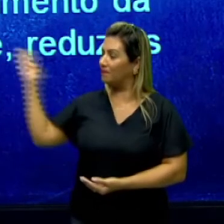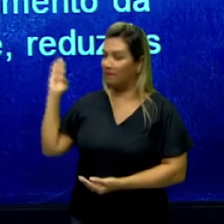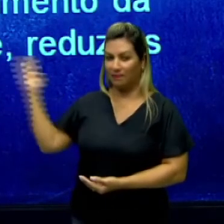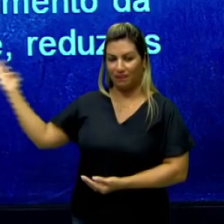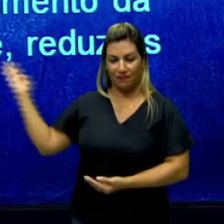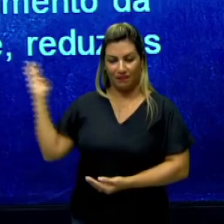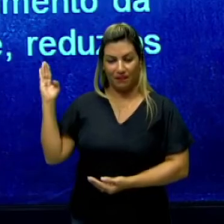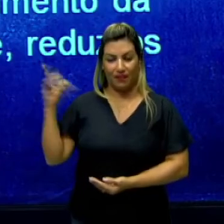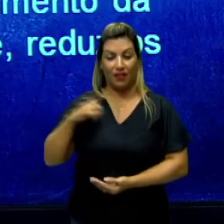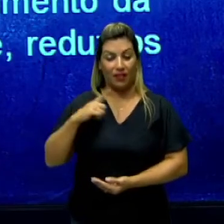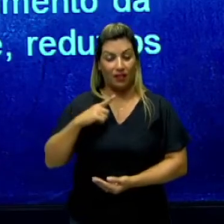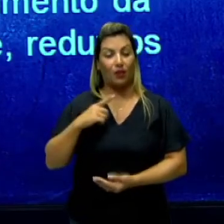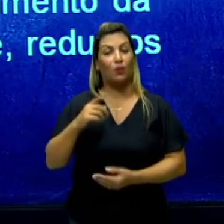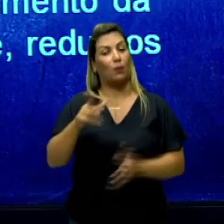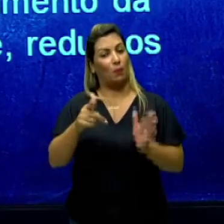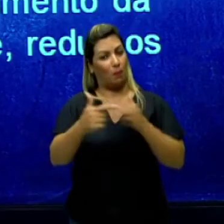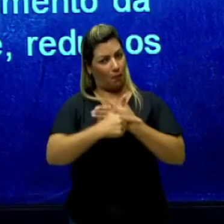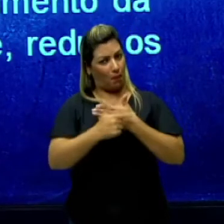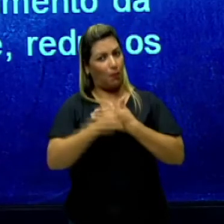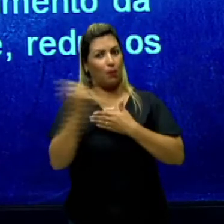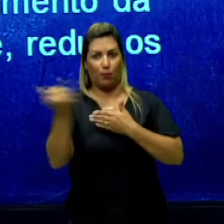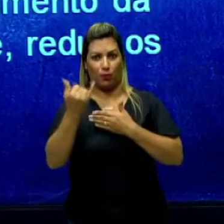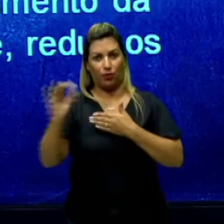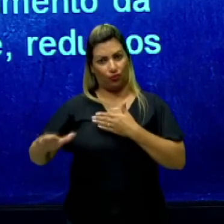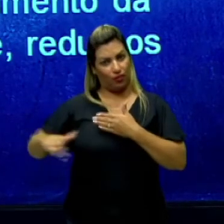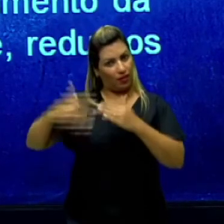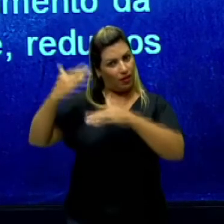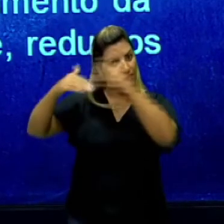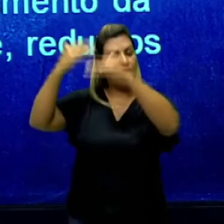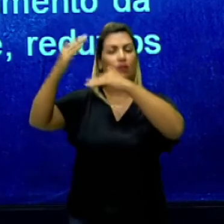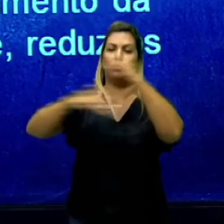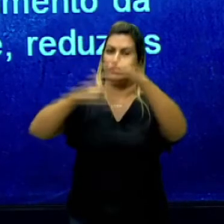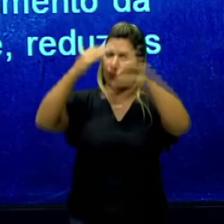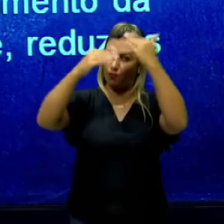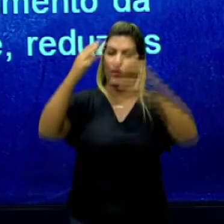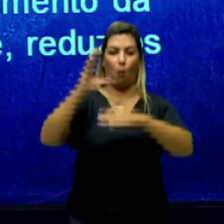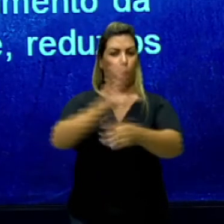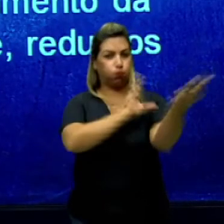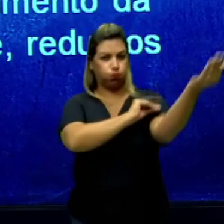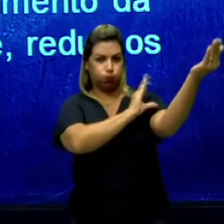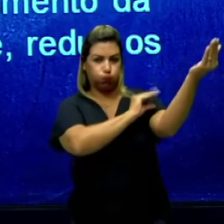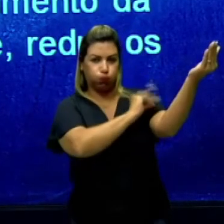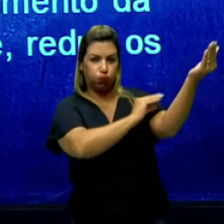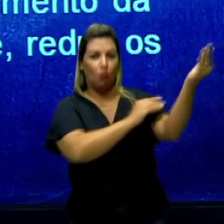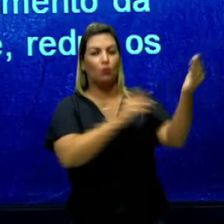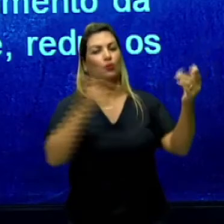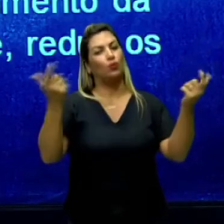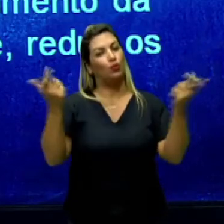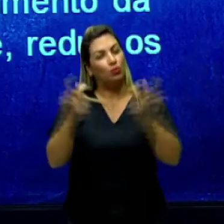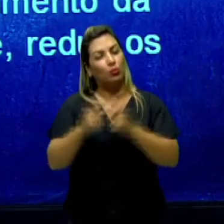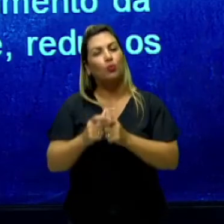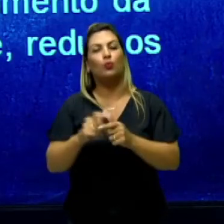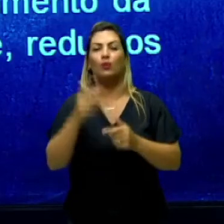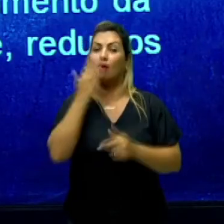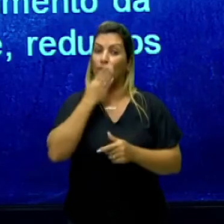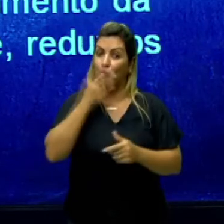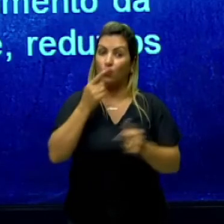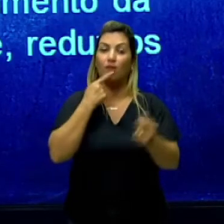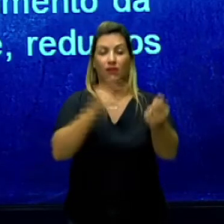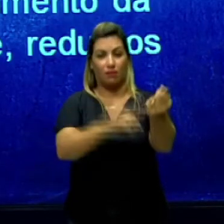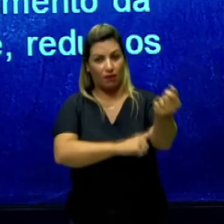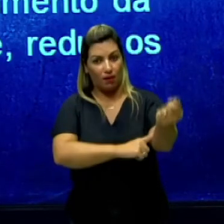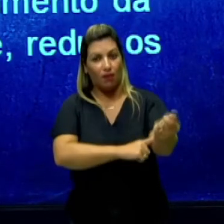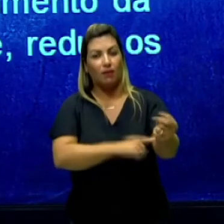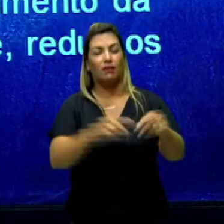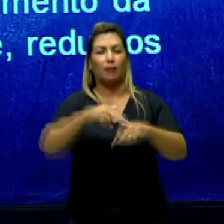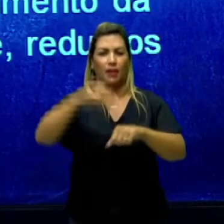essa somatomedina possui um papel importante no crescimento, desenvolvimento da musculatura, diminui níveis de glicose no sangue, reduz